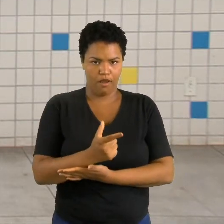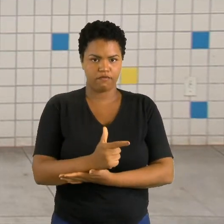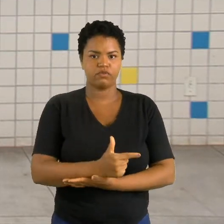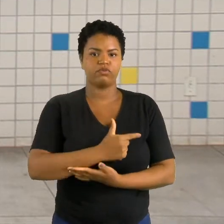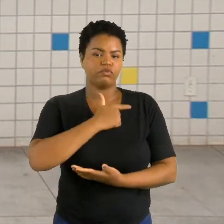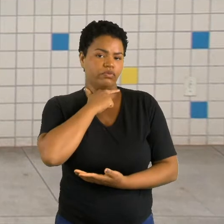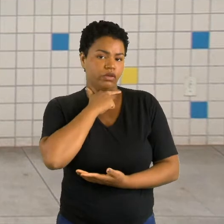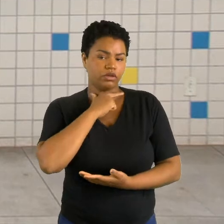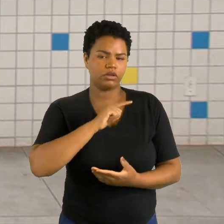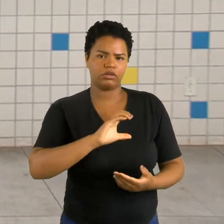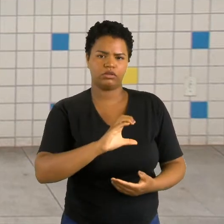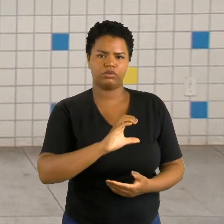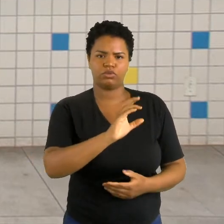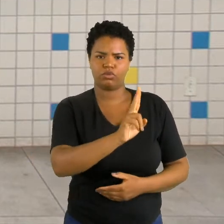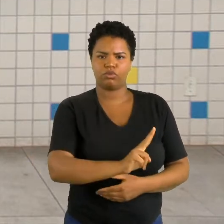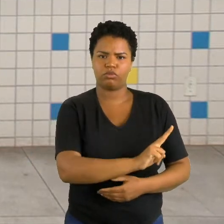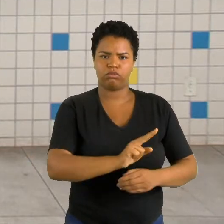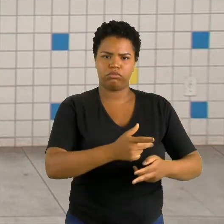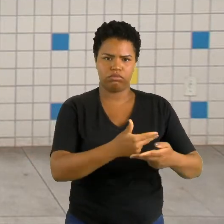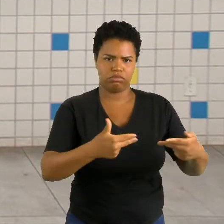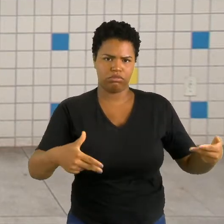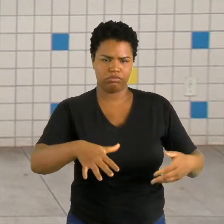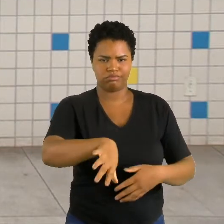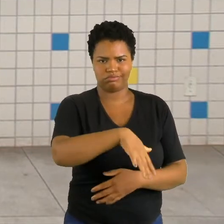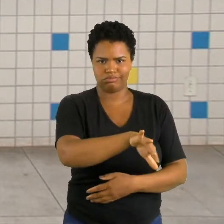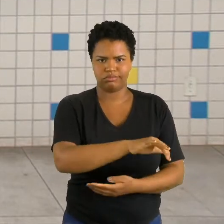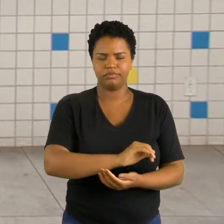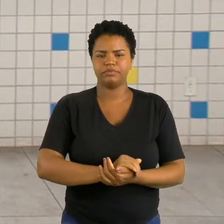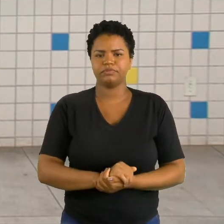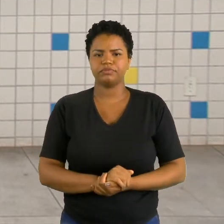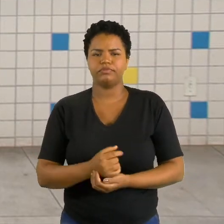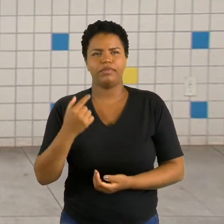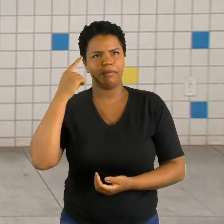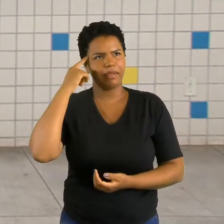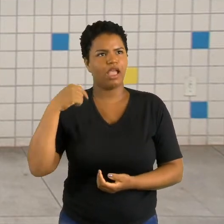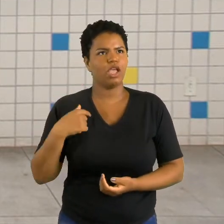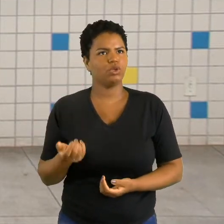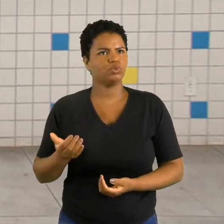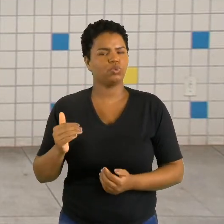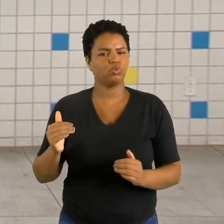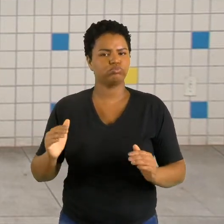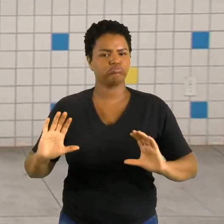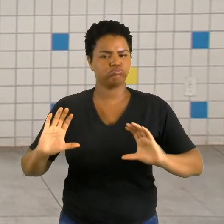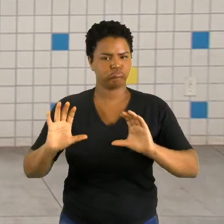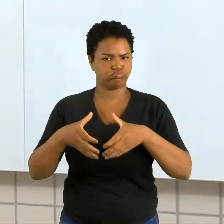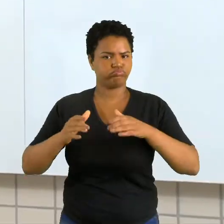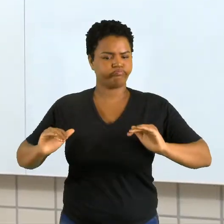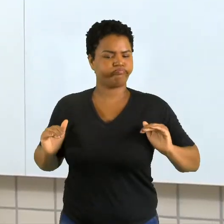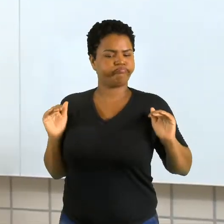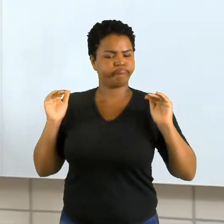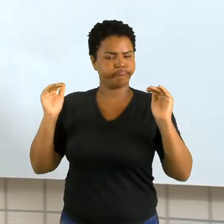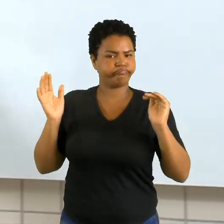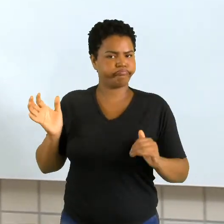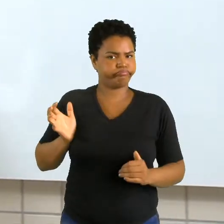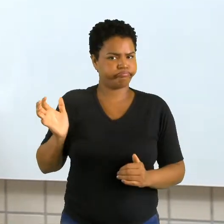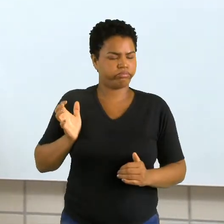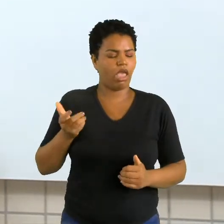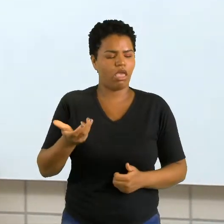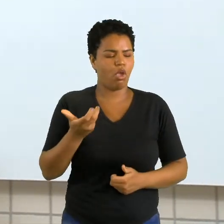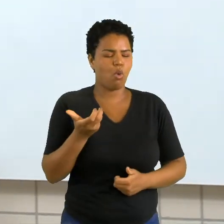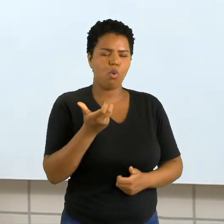seja, imagine só, eu sou um nobre e eu quero fazer parte do clero, então eu vou comprar um cargo